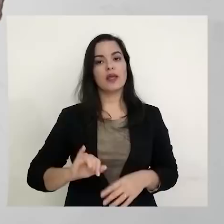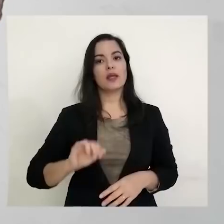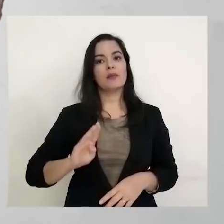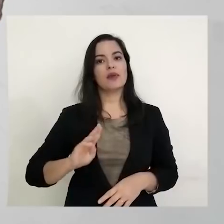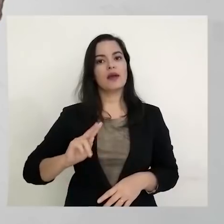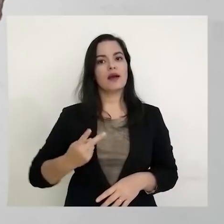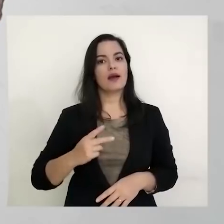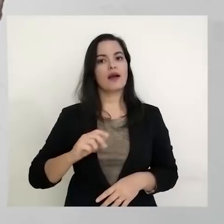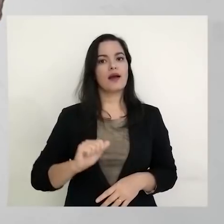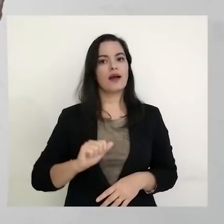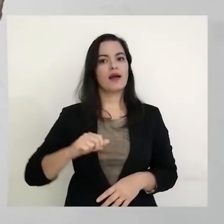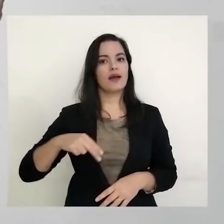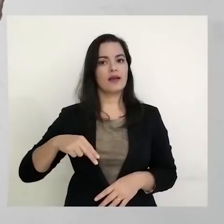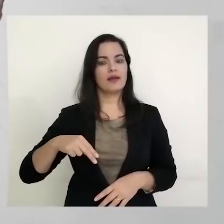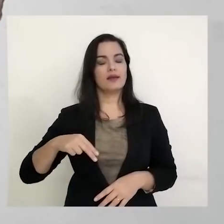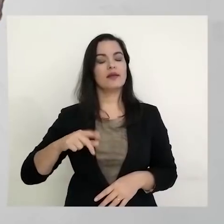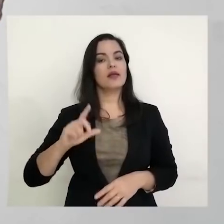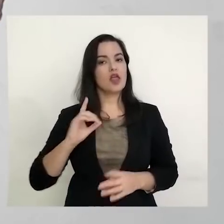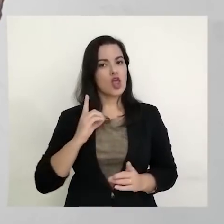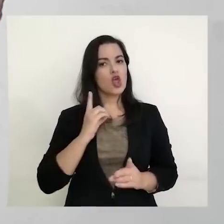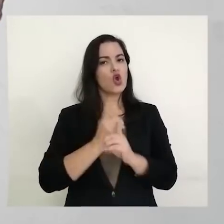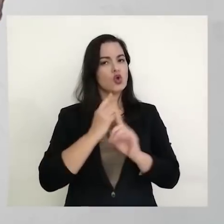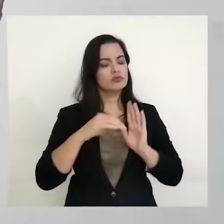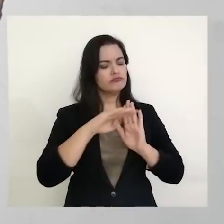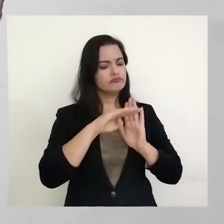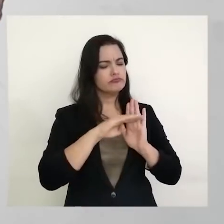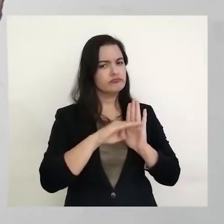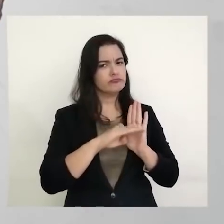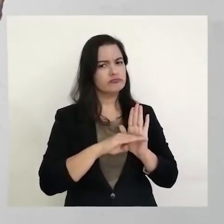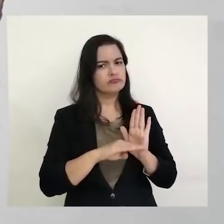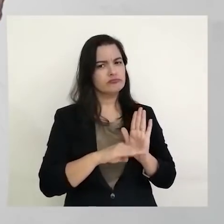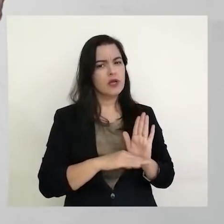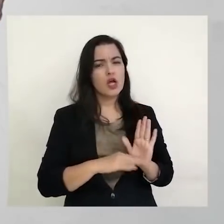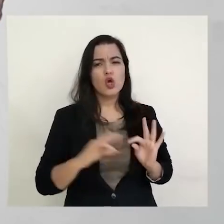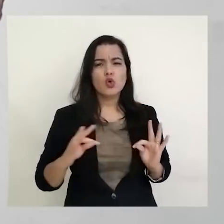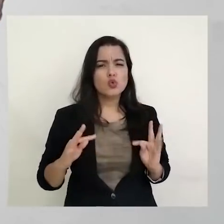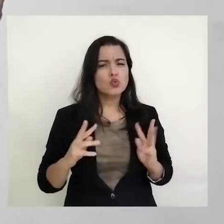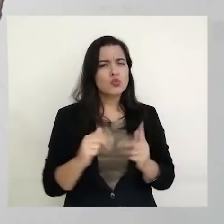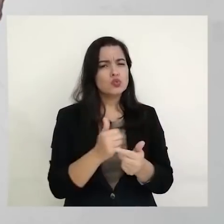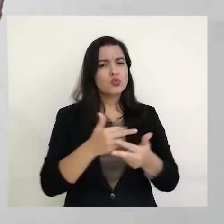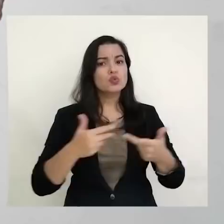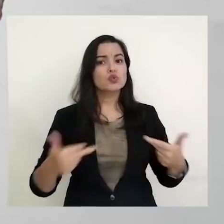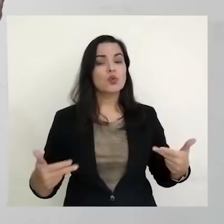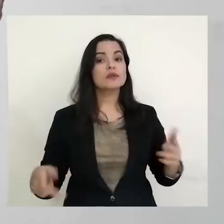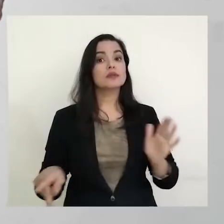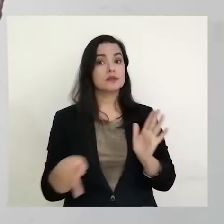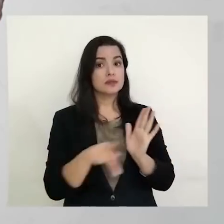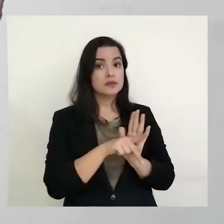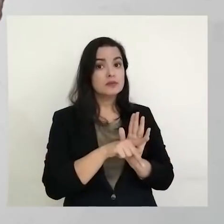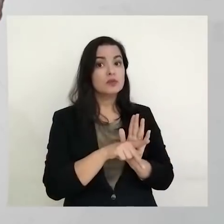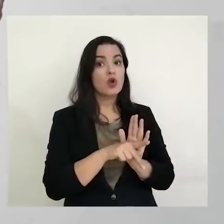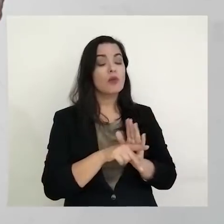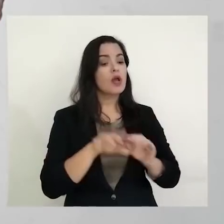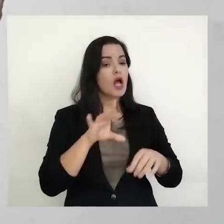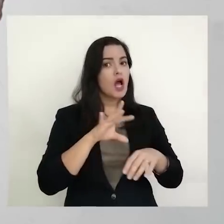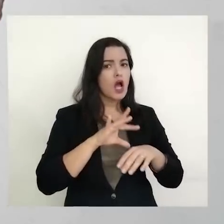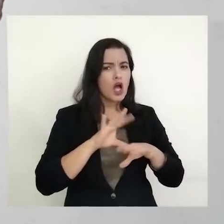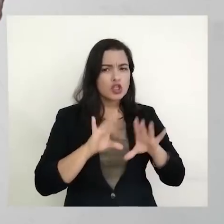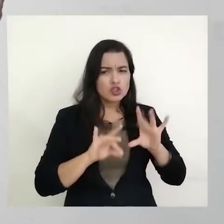IPHAN, você encontra uma lista de todos os bens materiais,